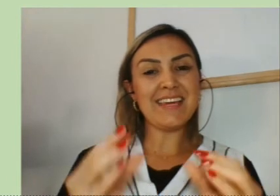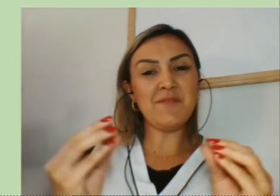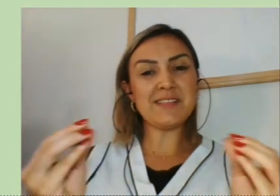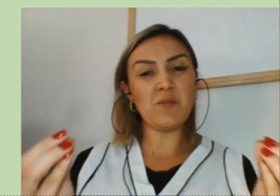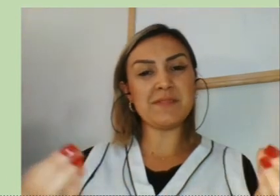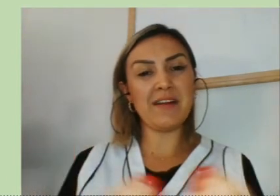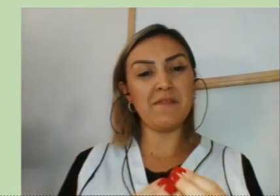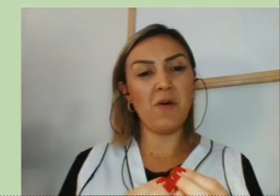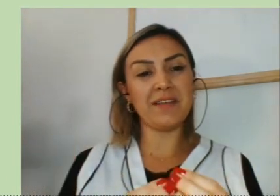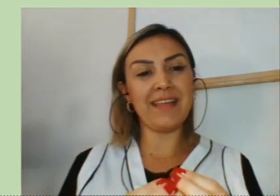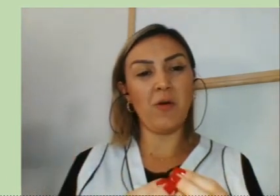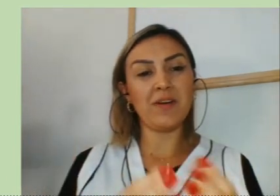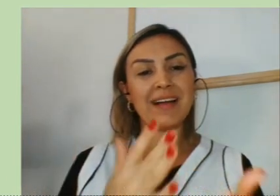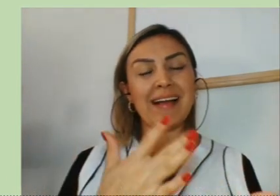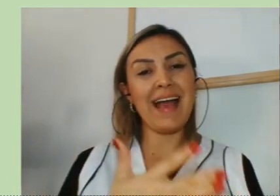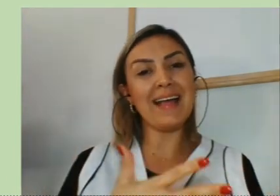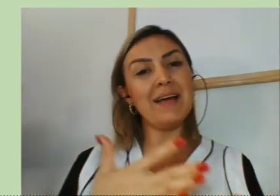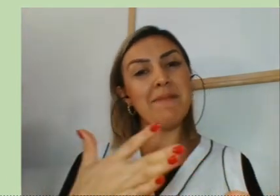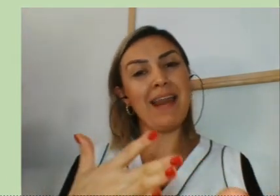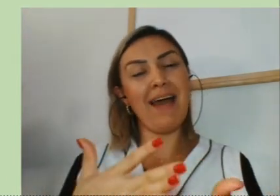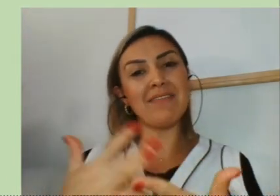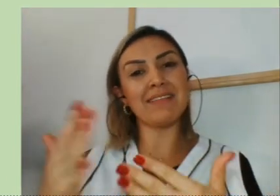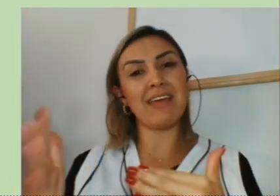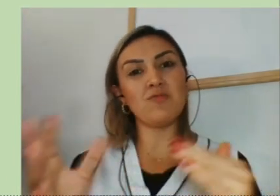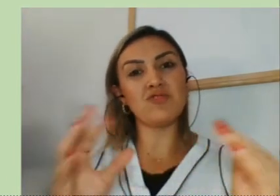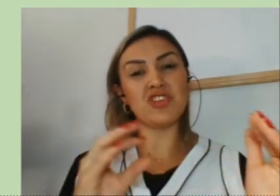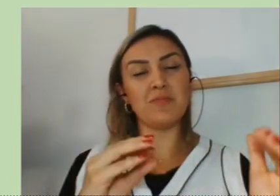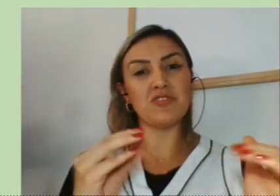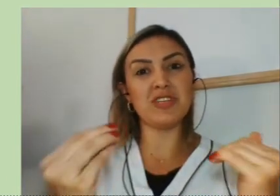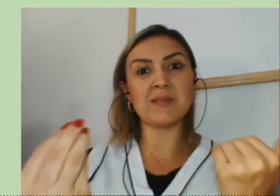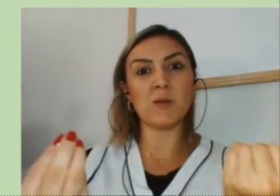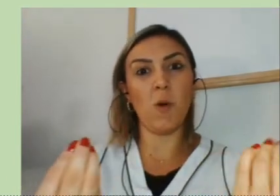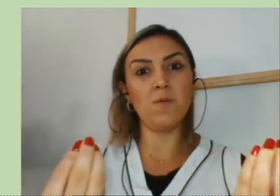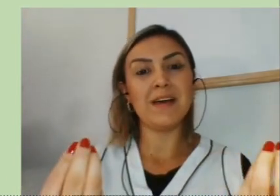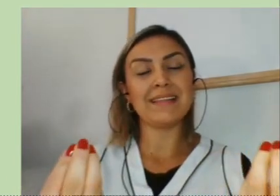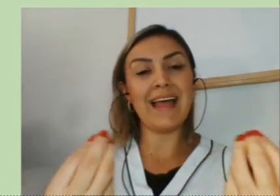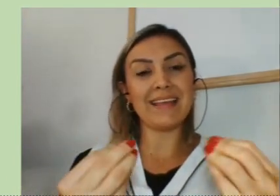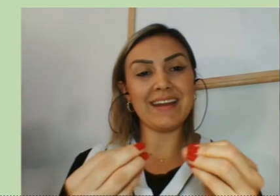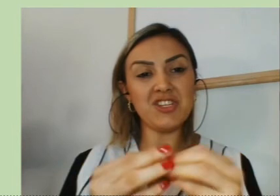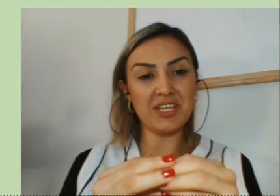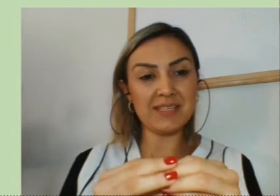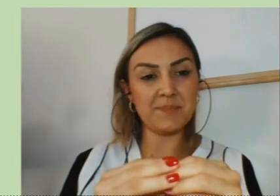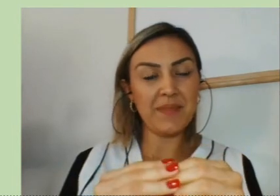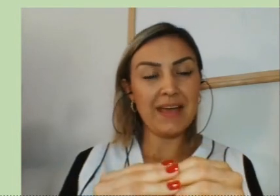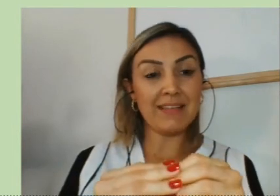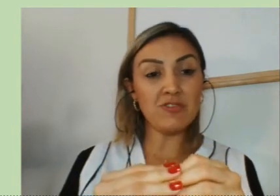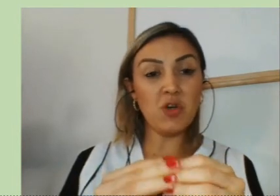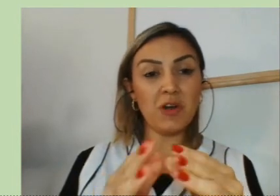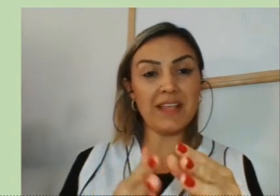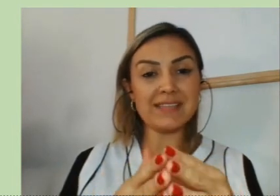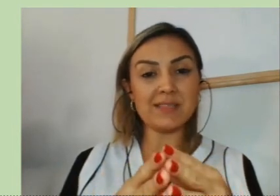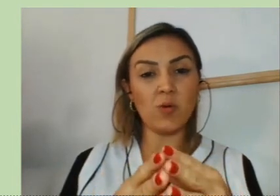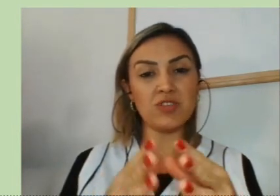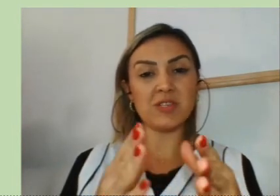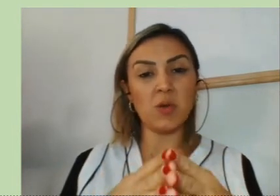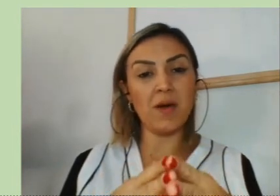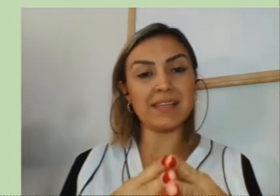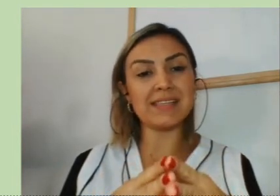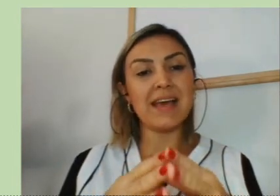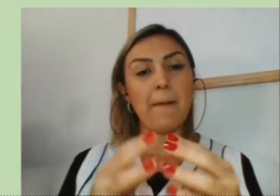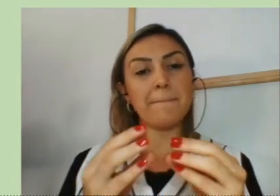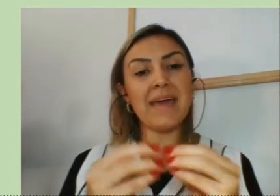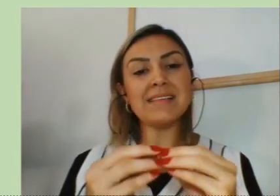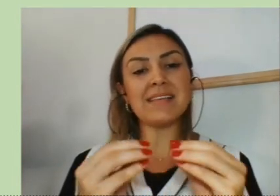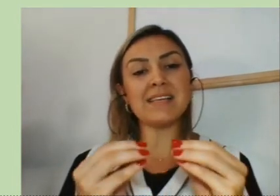O que você observou, então? Cada palavra tem um tipo de som da letra X. Então, de olho nessas